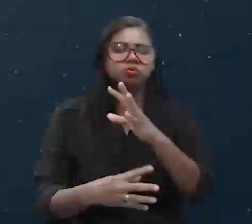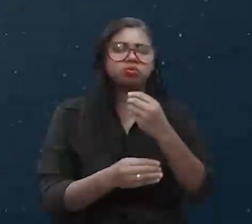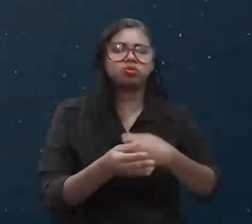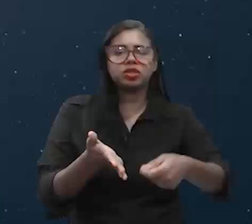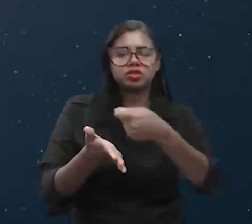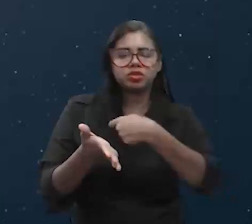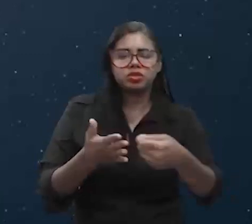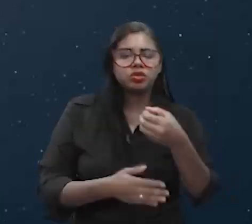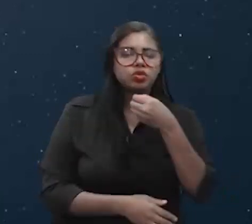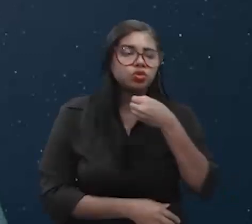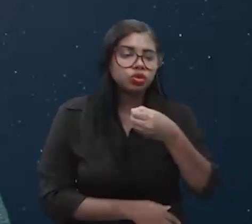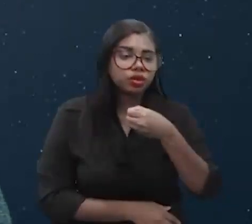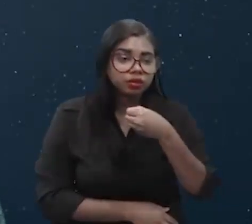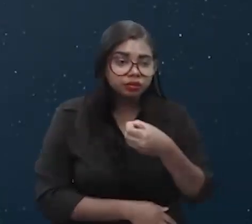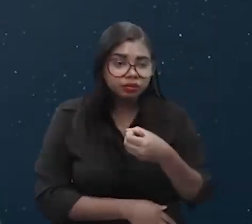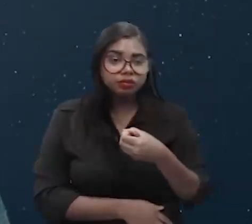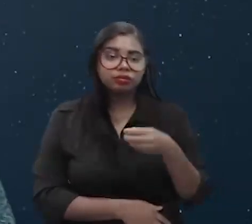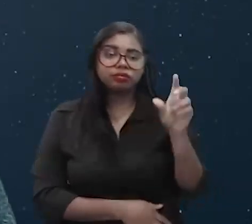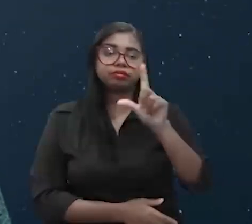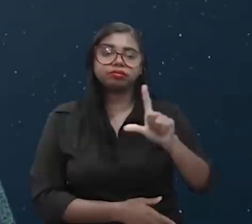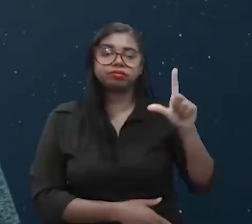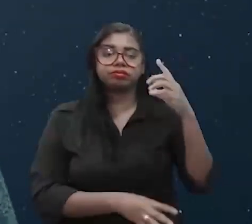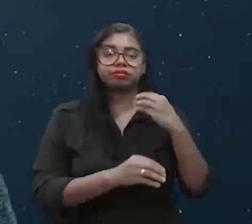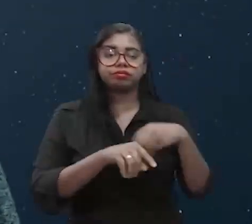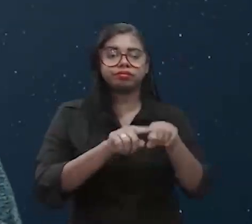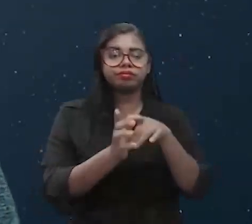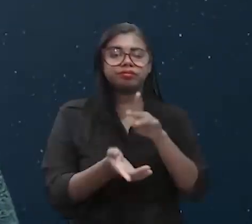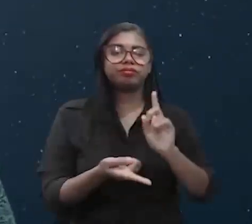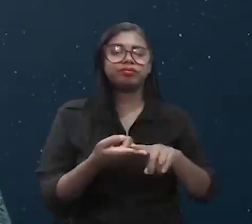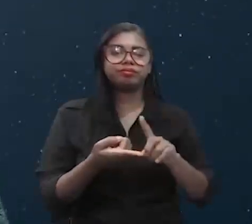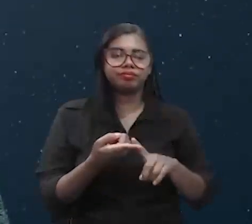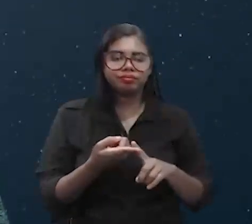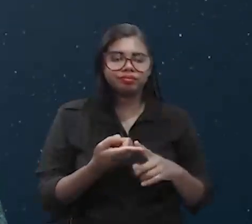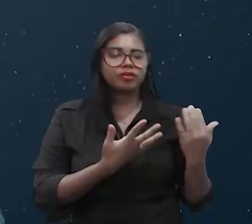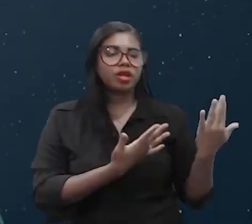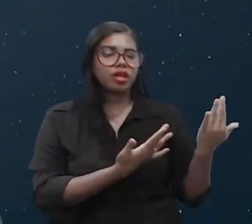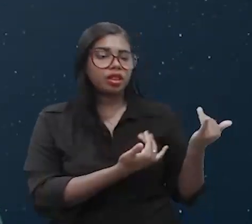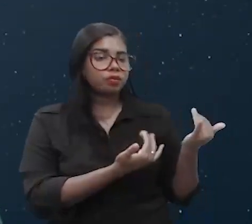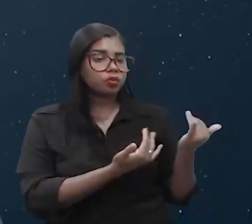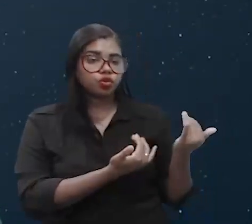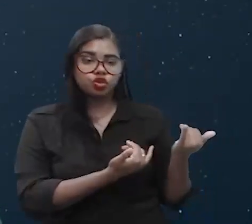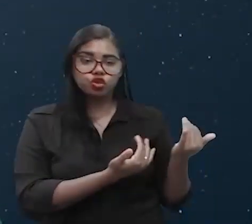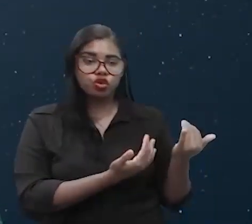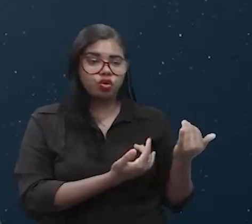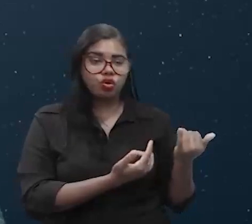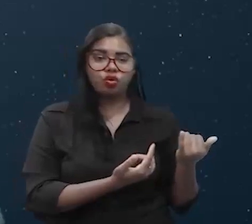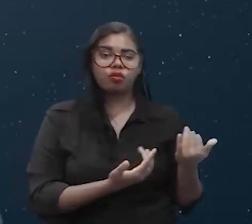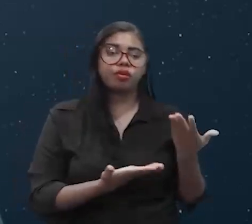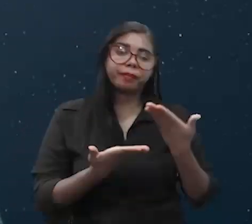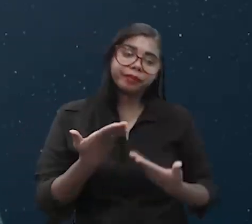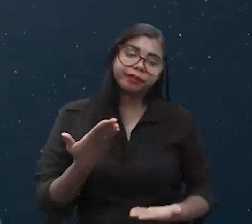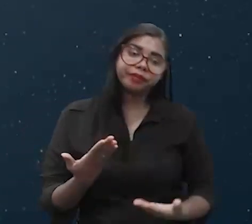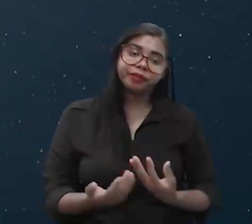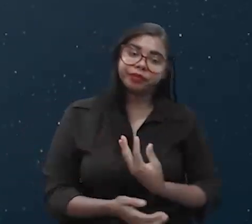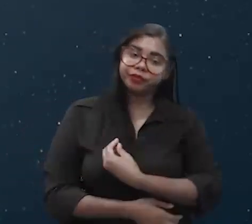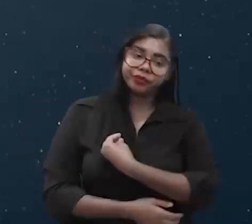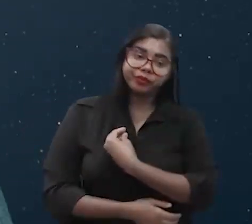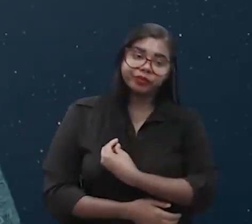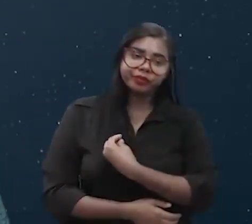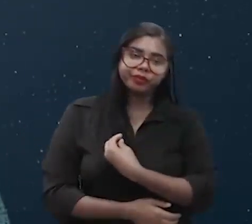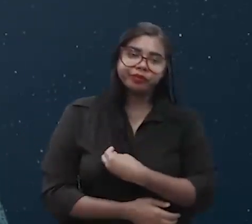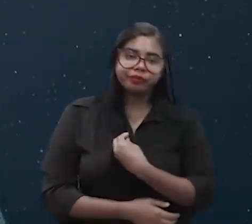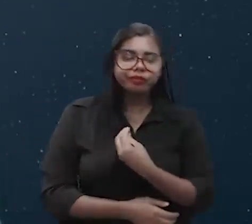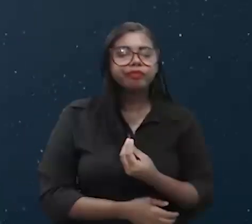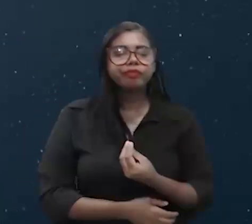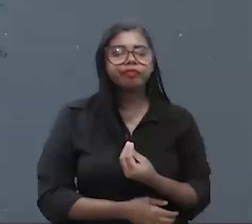jornalista, enfim. Lamentavelmente, e ainda jovem, ainda muito jovem, perdeu a vida por causa de um mal-entendido.